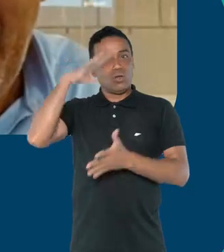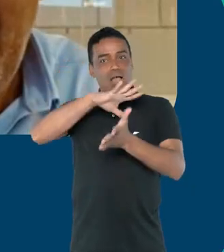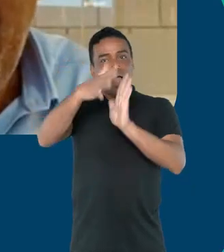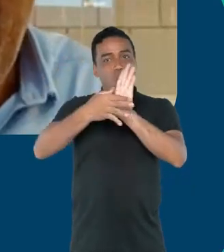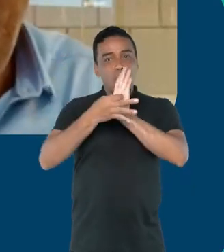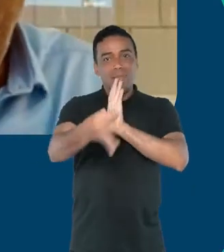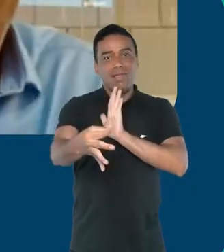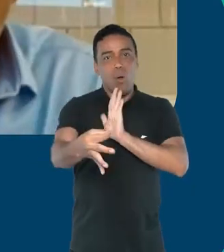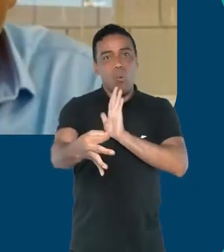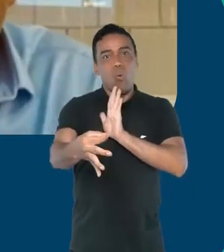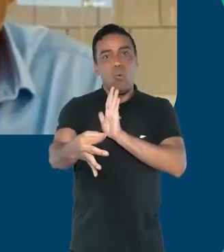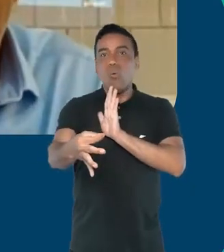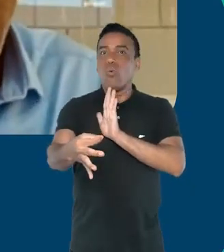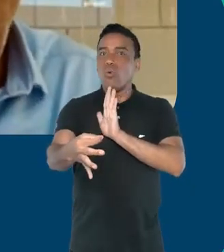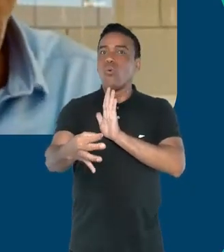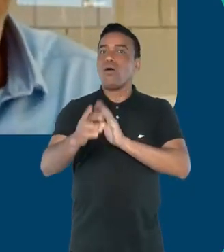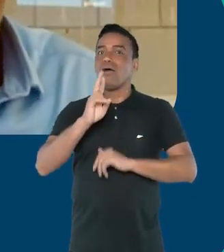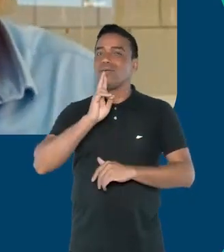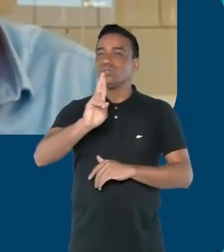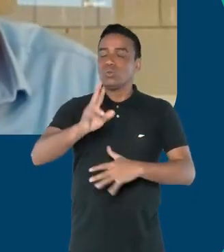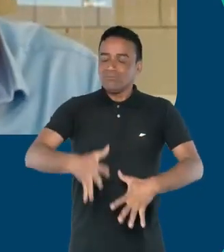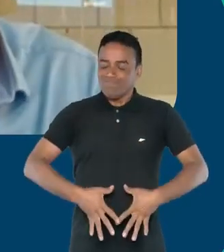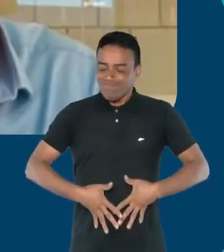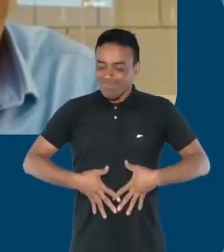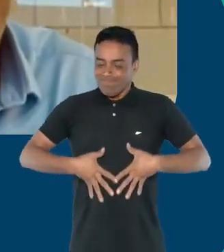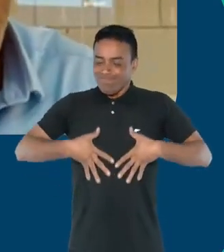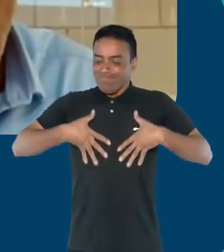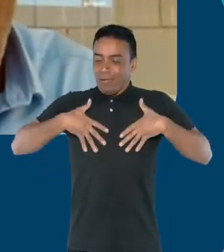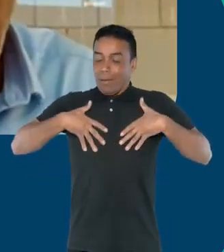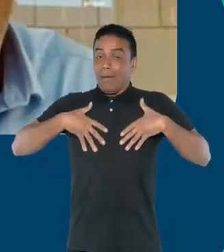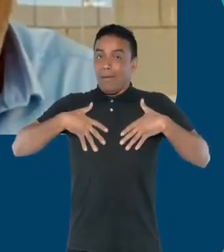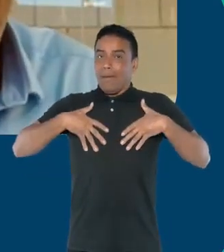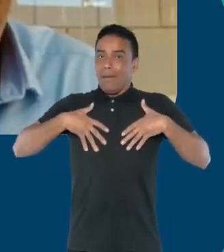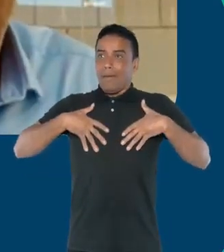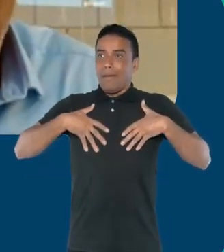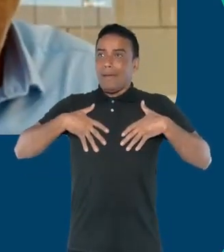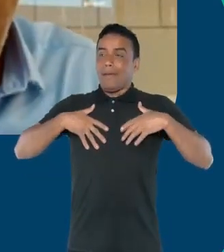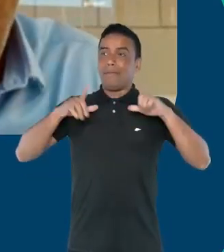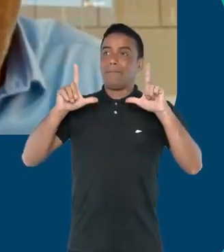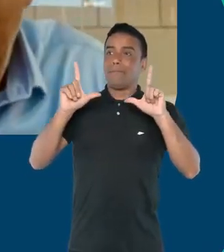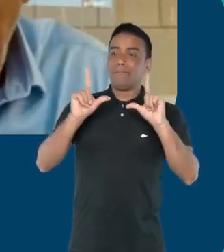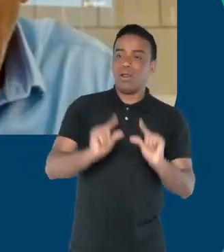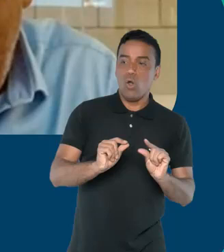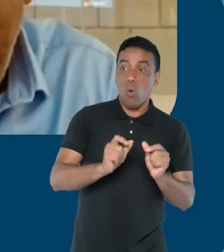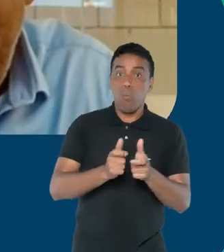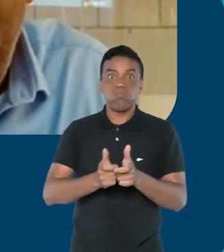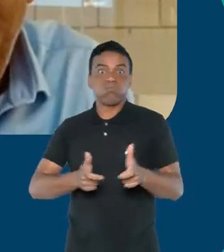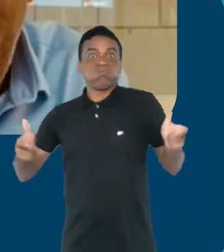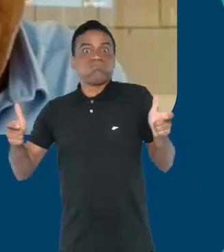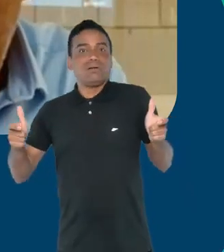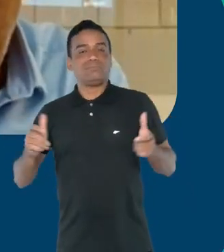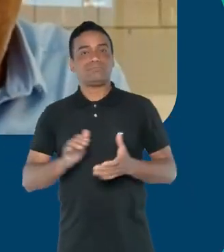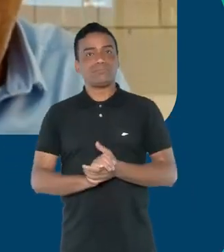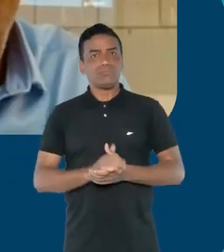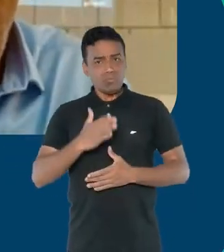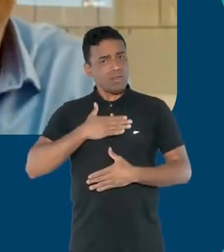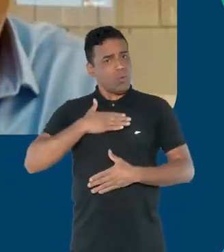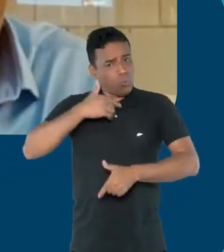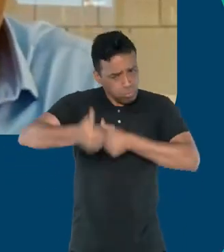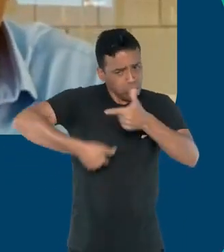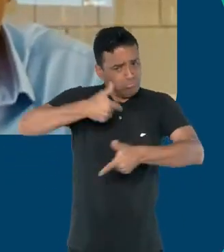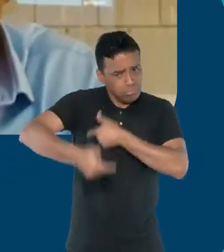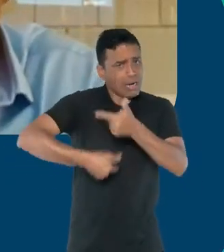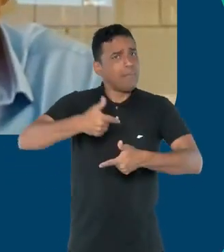da opinião resulta, né, num prazer menor ou menor, e eu trabalho para quê? Né? Para que